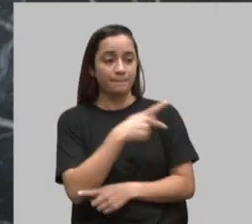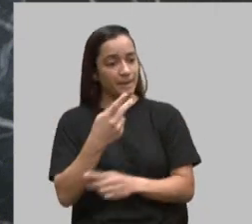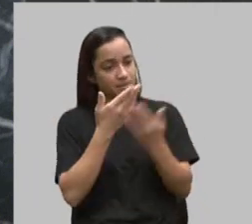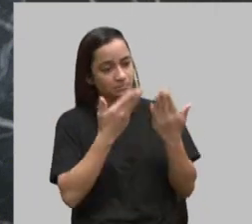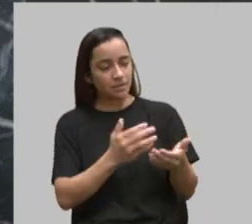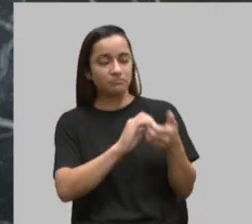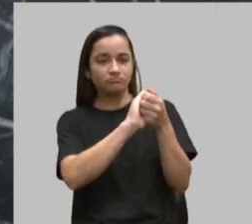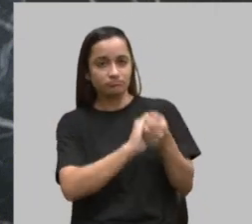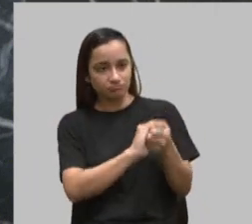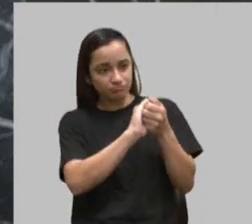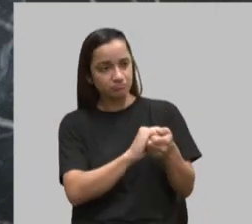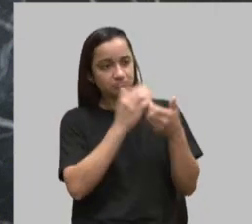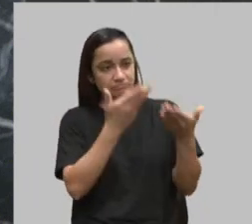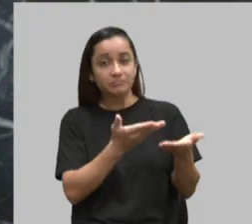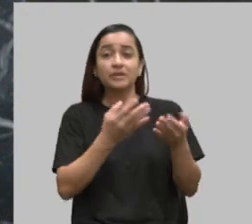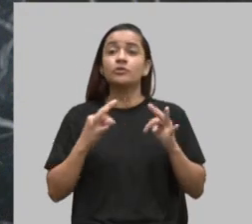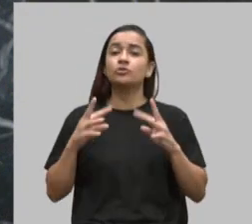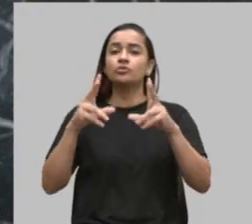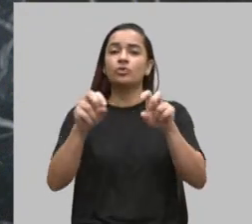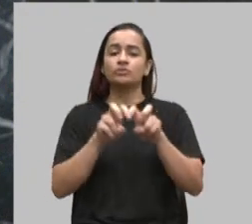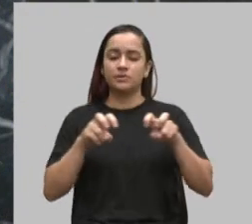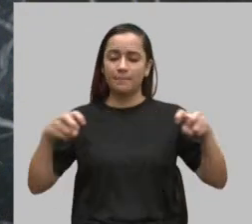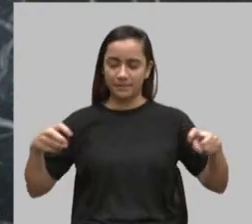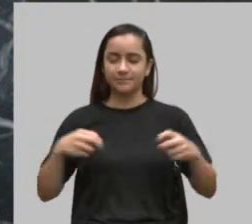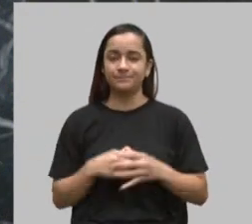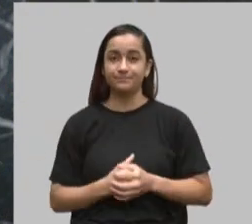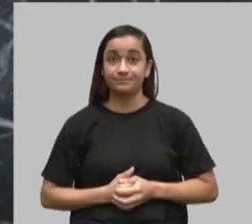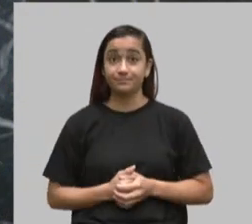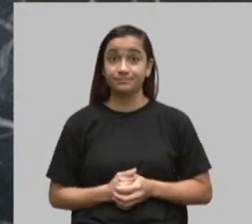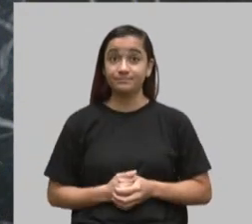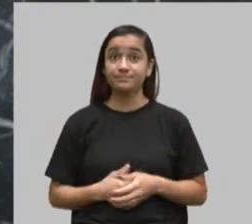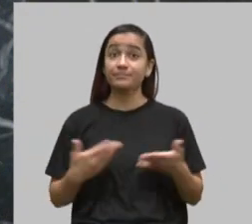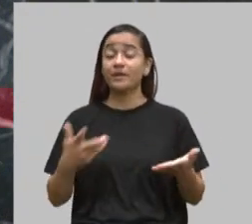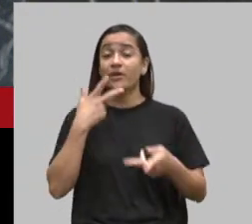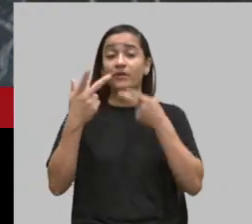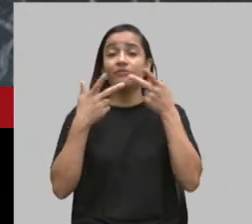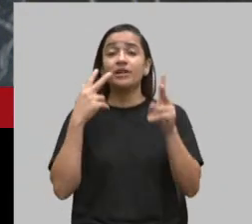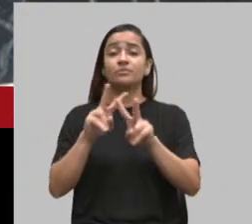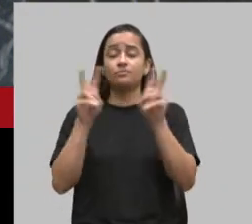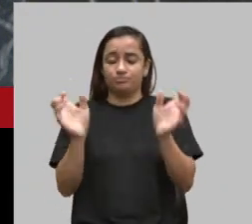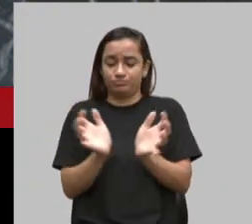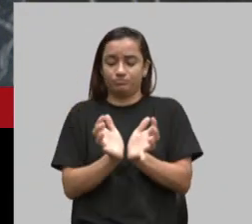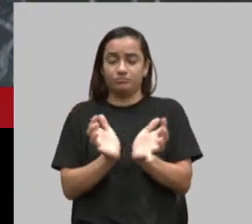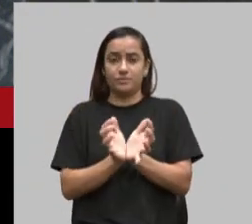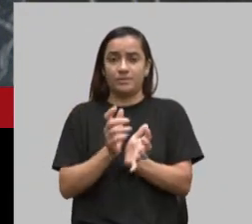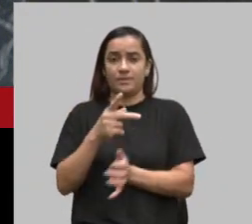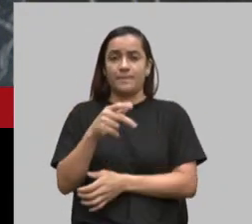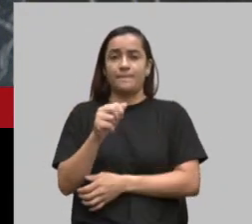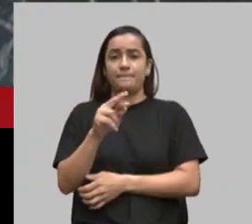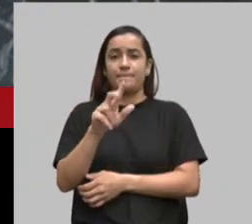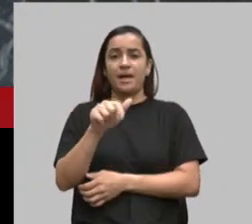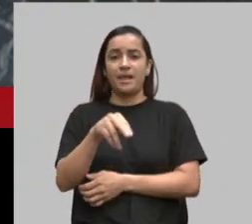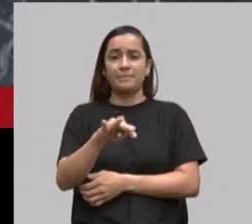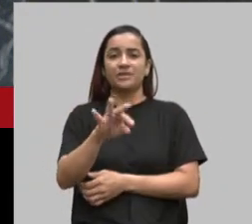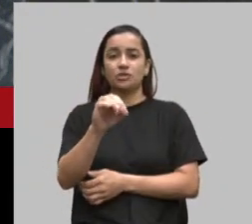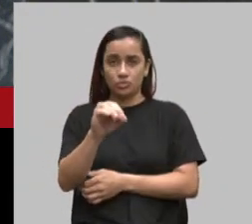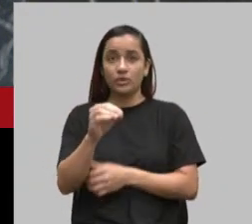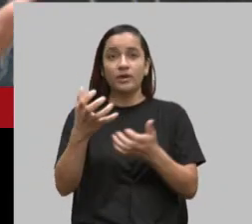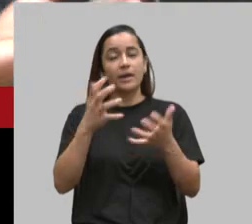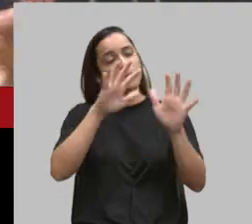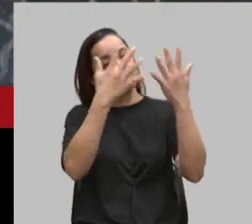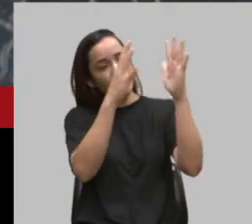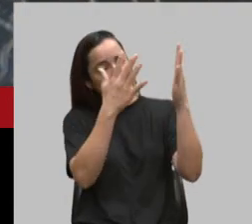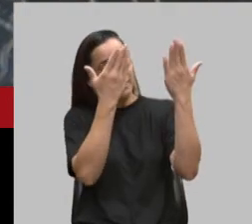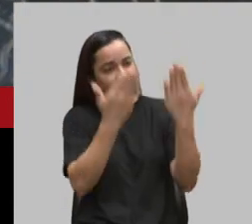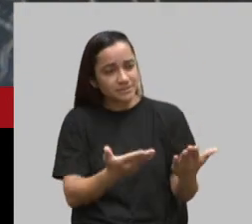as minhas saudações a os demais membros da mesa eh falar do Parlamento eh tem que falar dos coordenadores quero parabenizar Adriane a Sandro que é